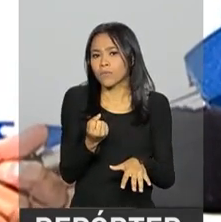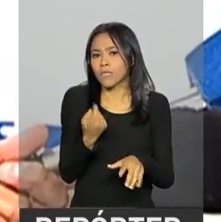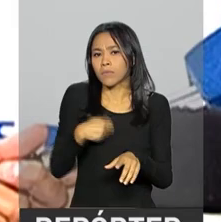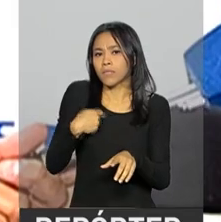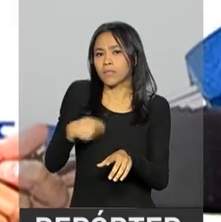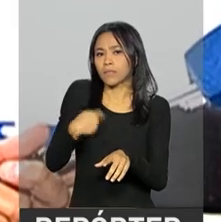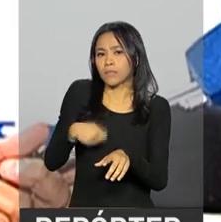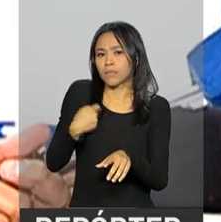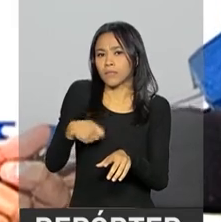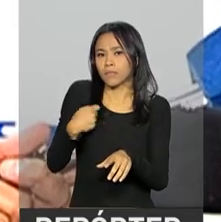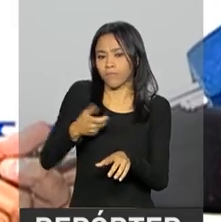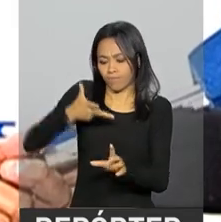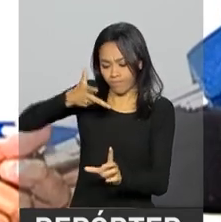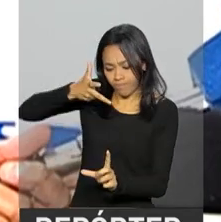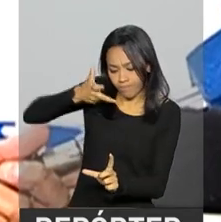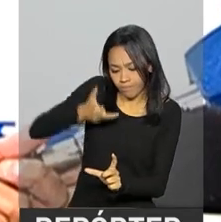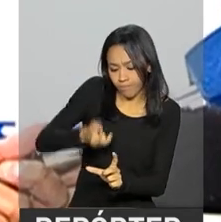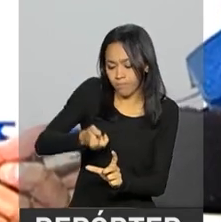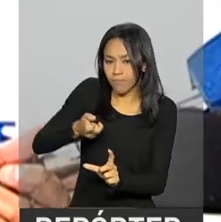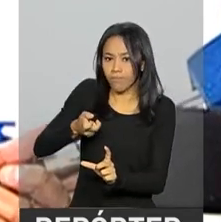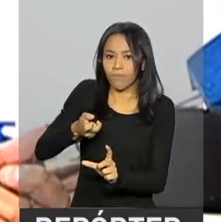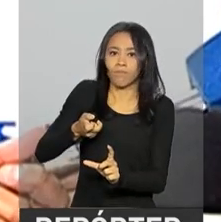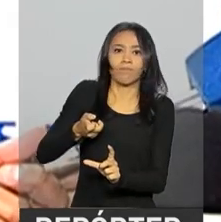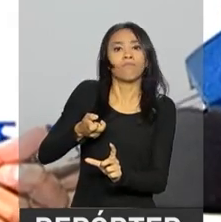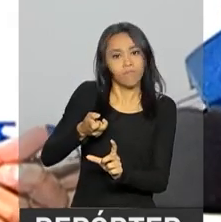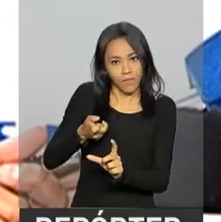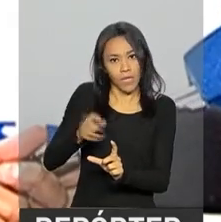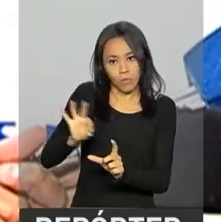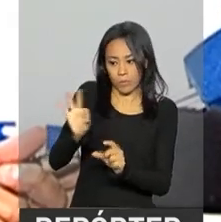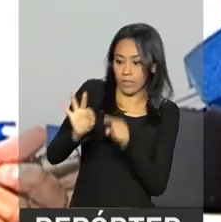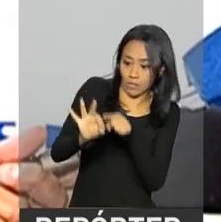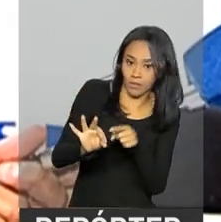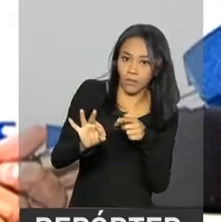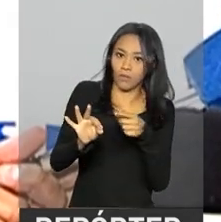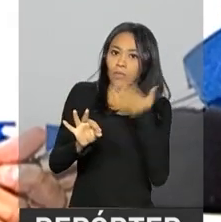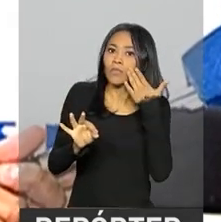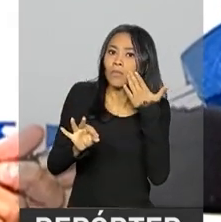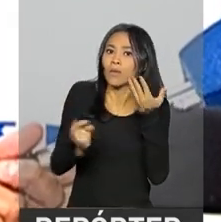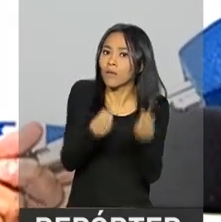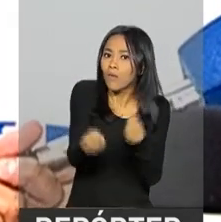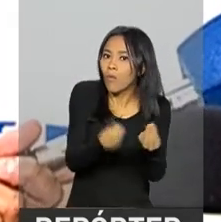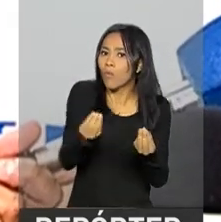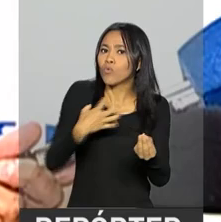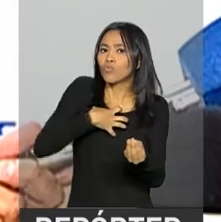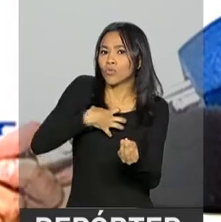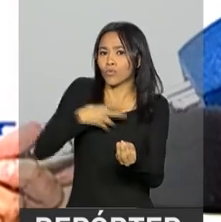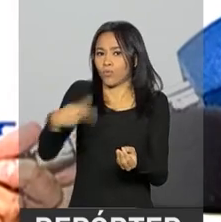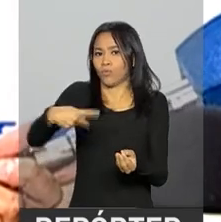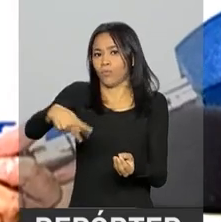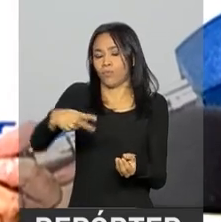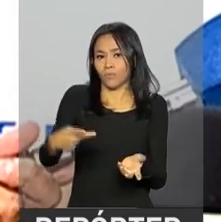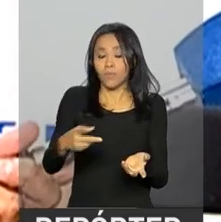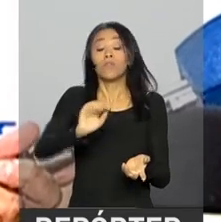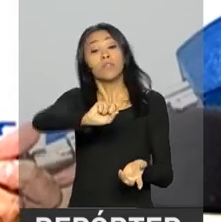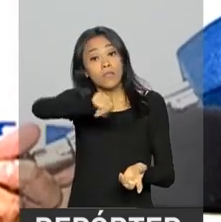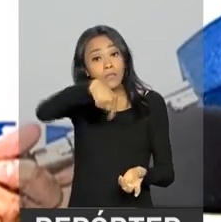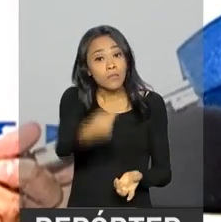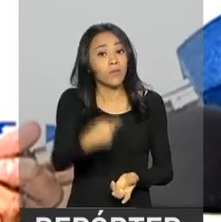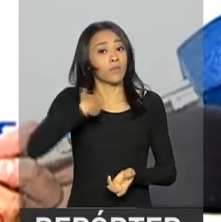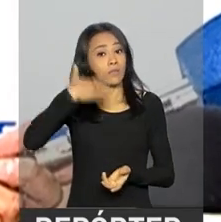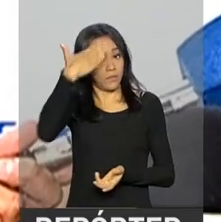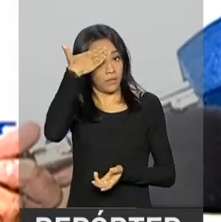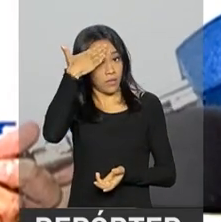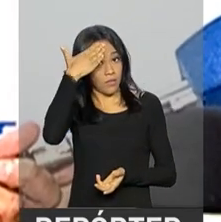precisa ser infectado para ele poder transmitir, se é que ele vai poder transmitir ou não. E vamos também saber, fazer